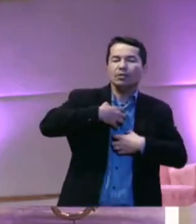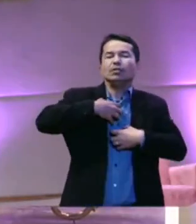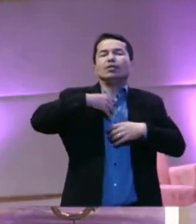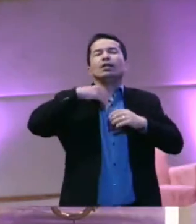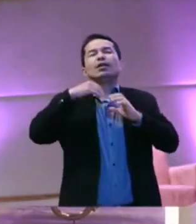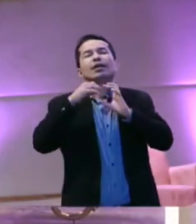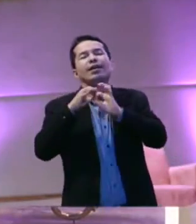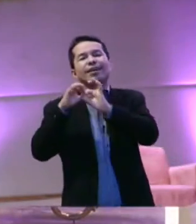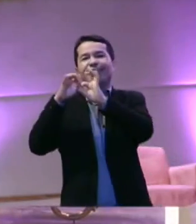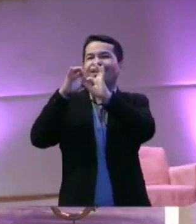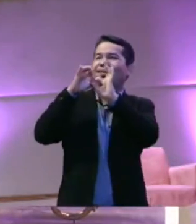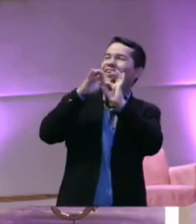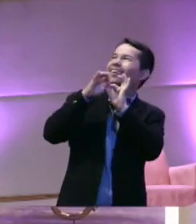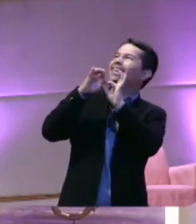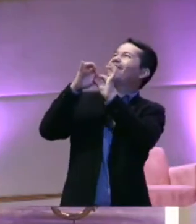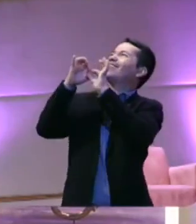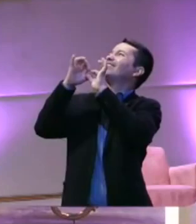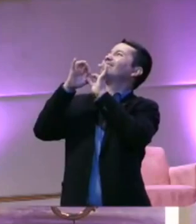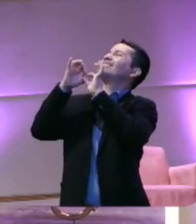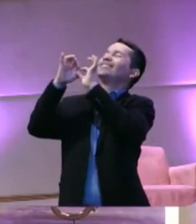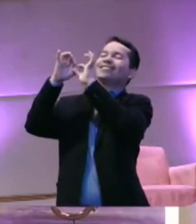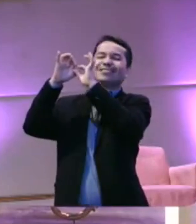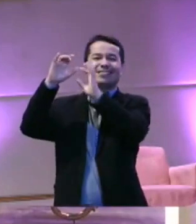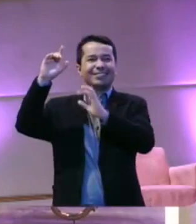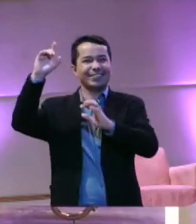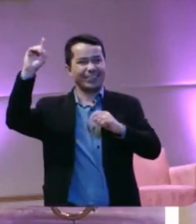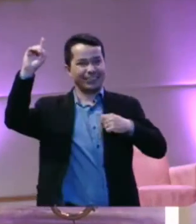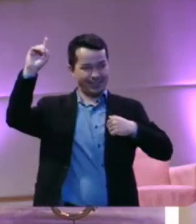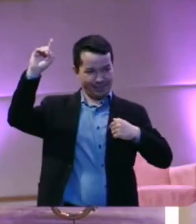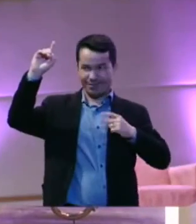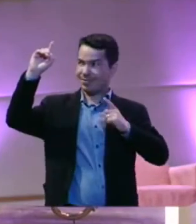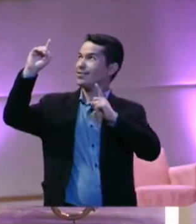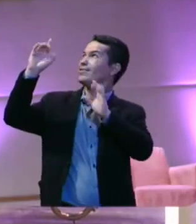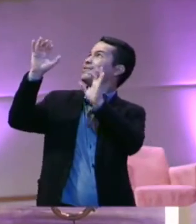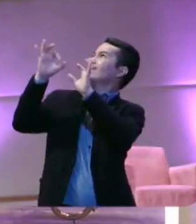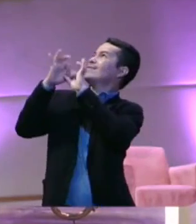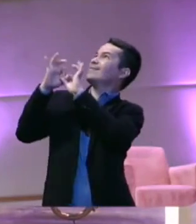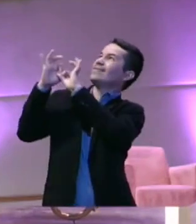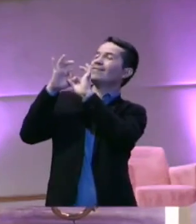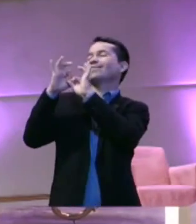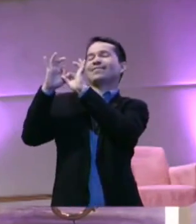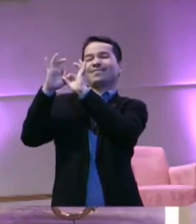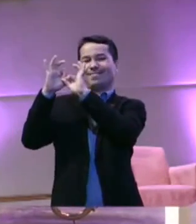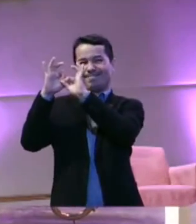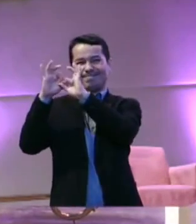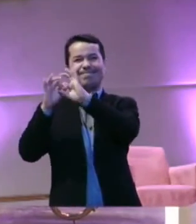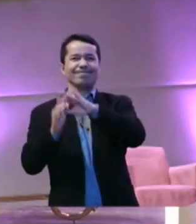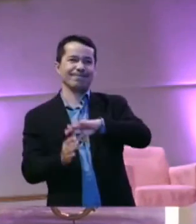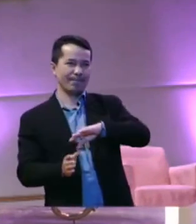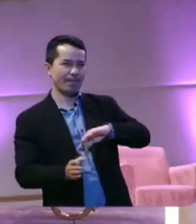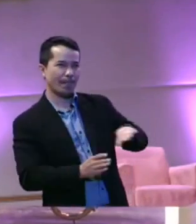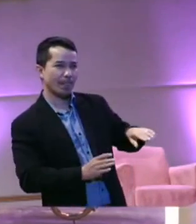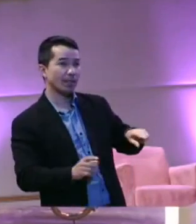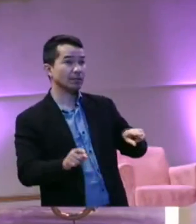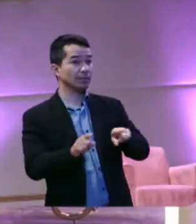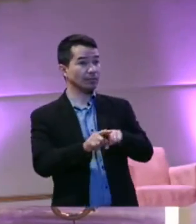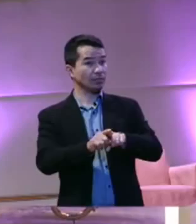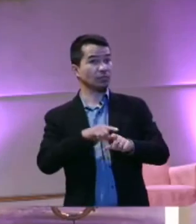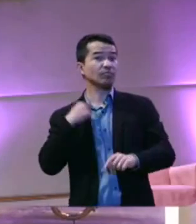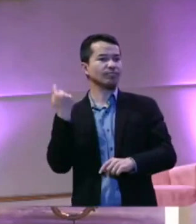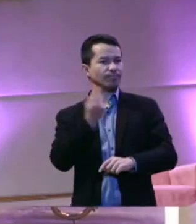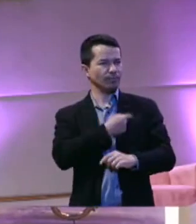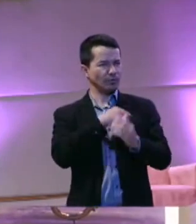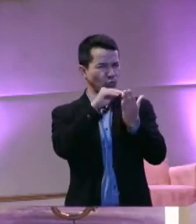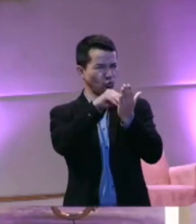Deus. E em último lugar, a manifestação de Deus, ela traz para nós obediência